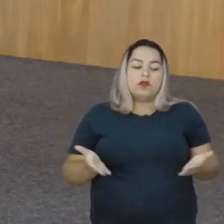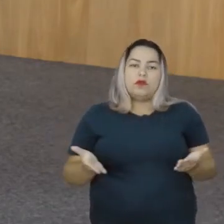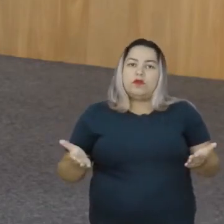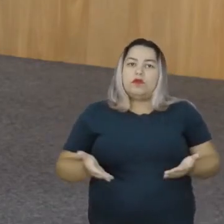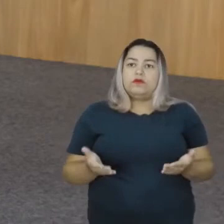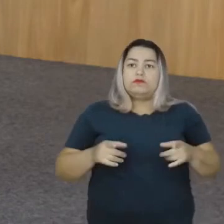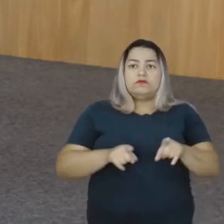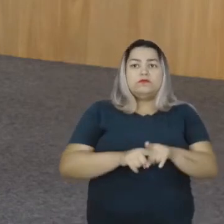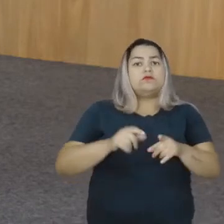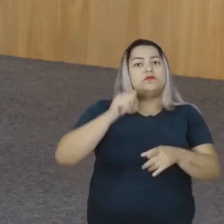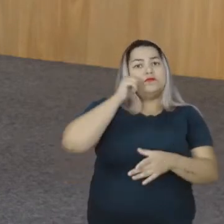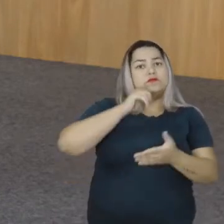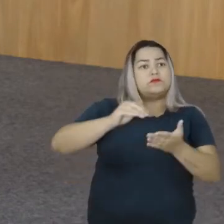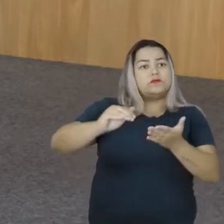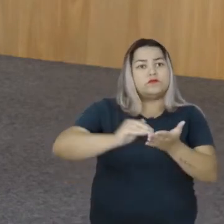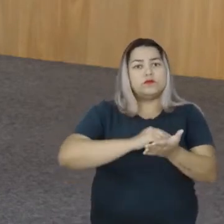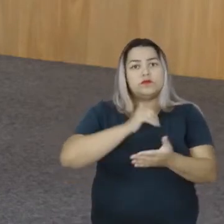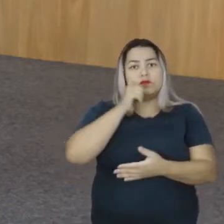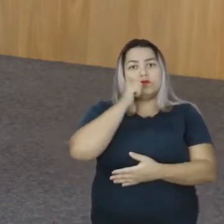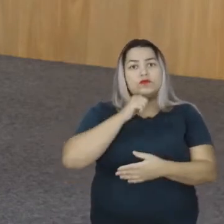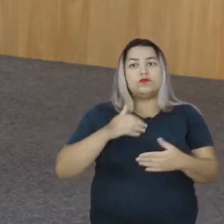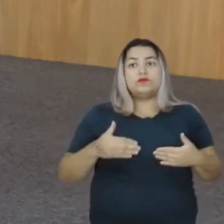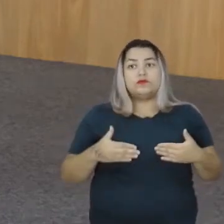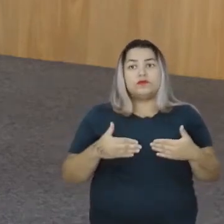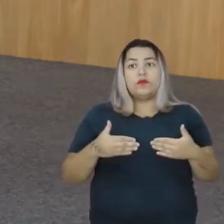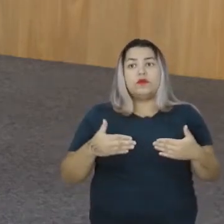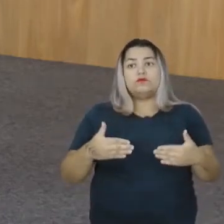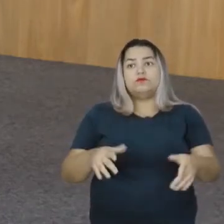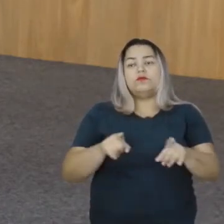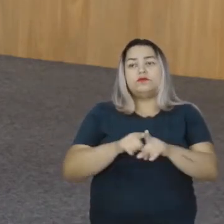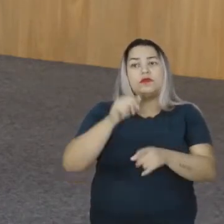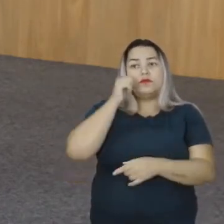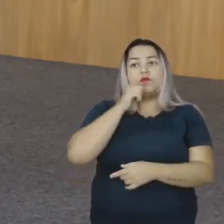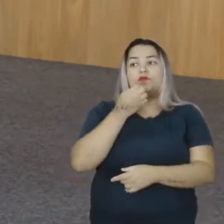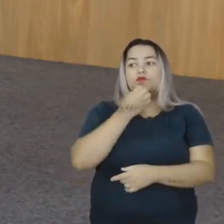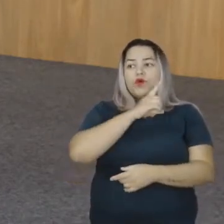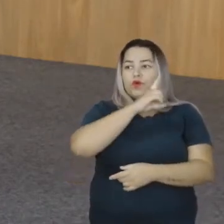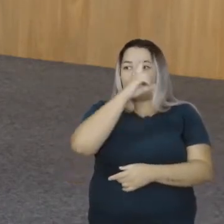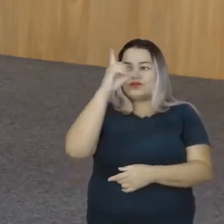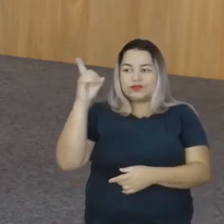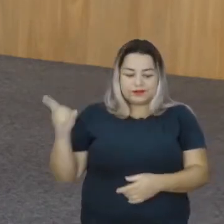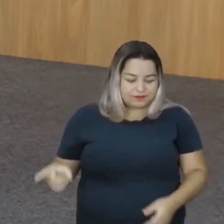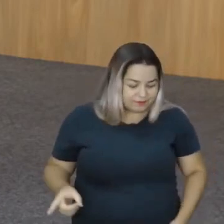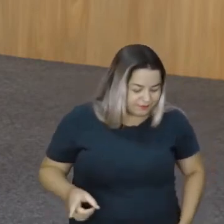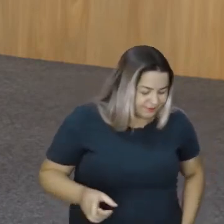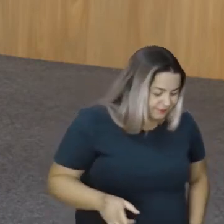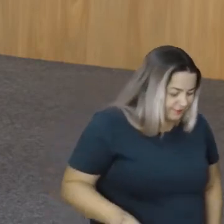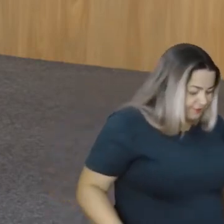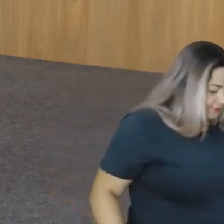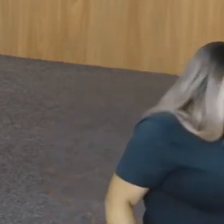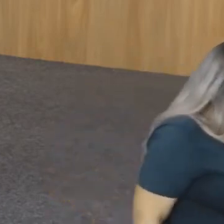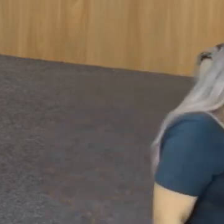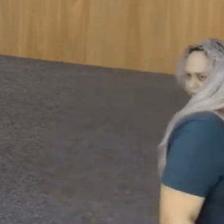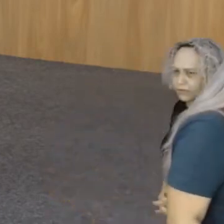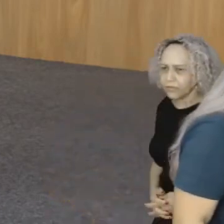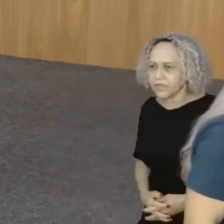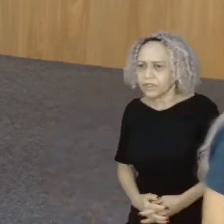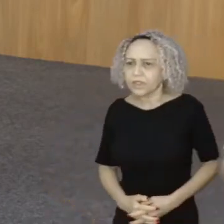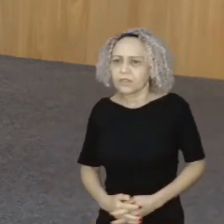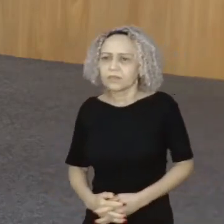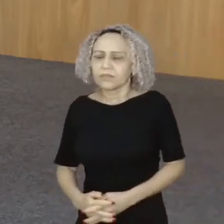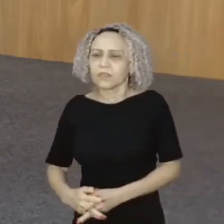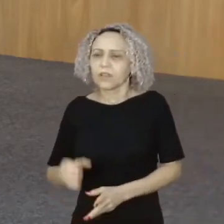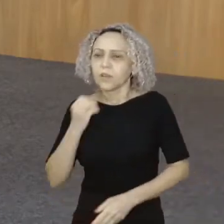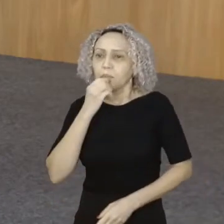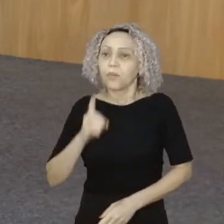secretária executiva do Ministério das Mulheres, Maria Helena Guarese. Bom dia! Bom dia, Amanda, tudo bem? Que